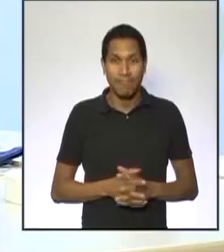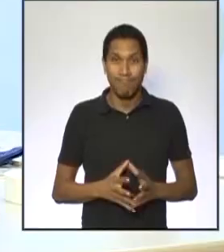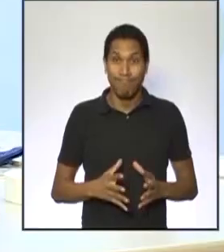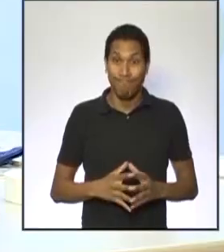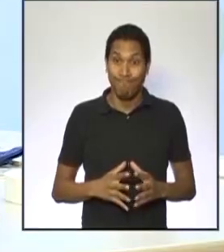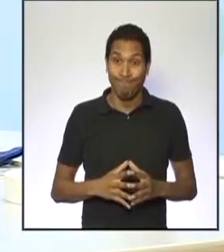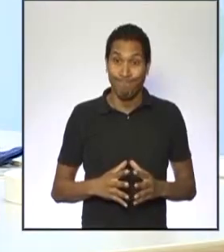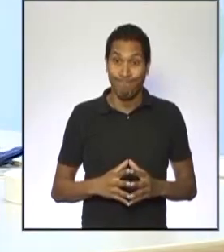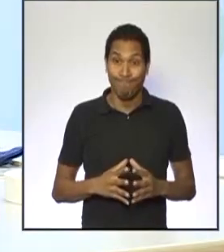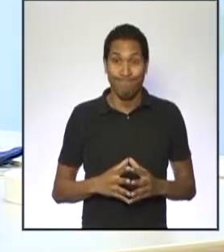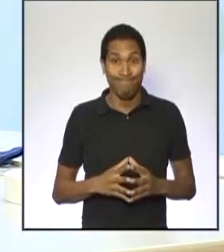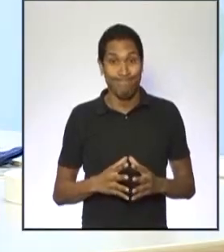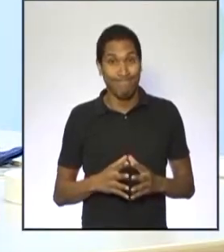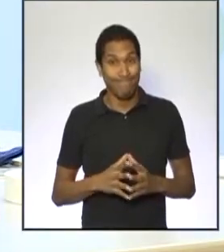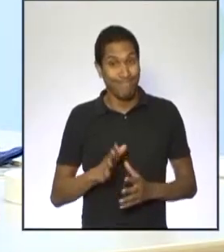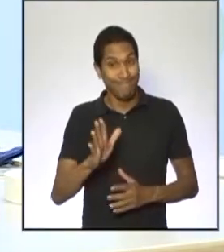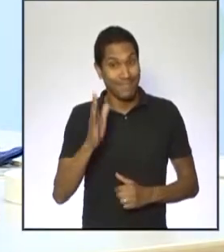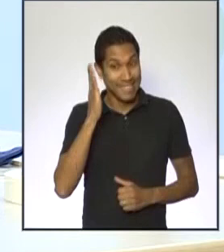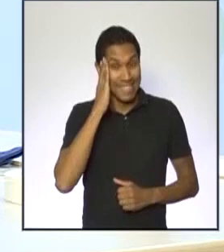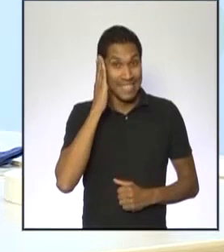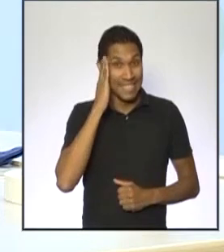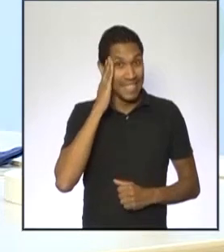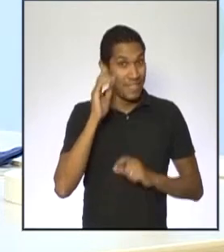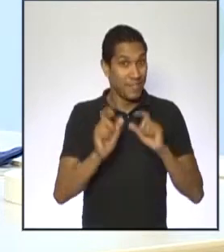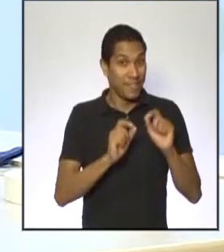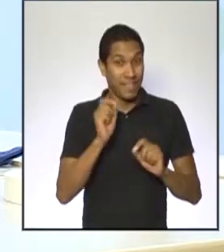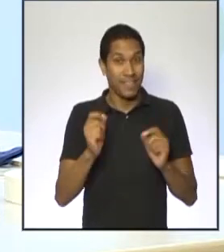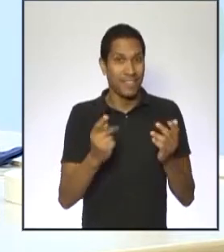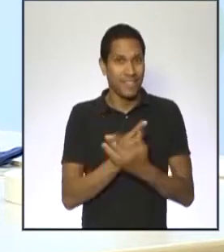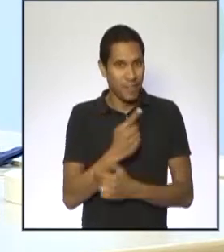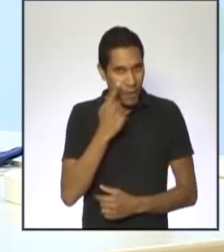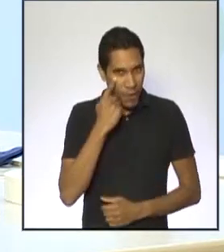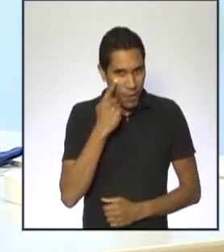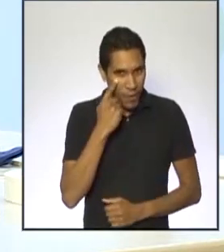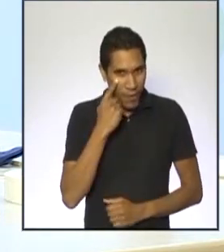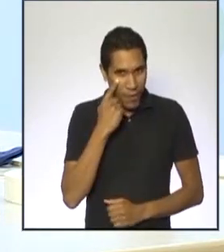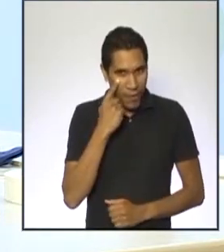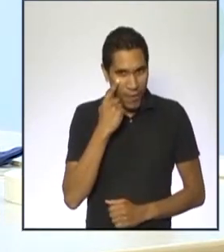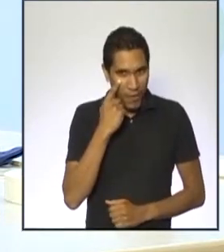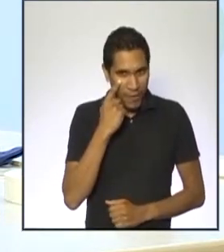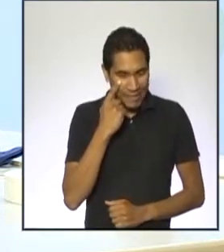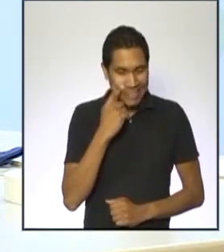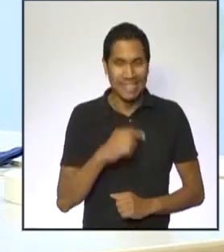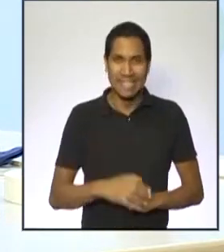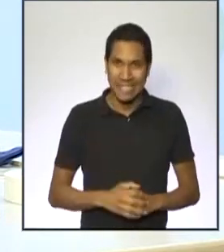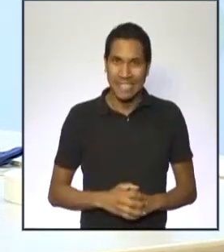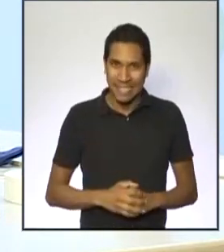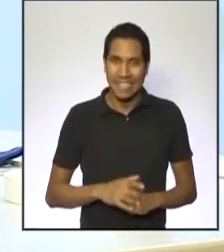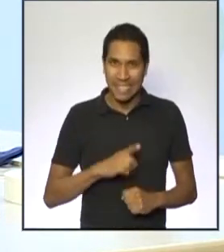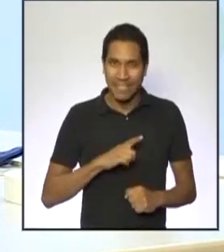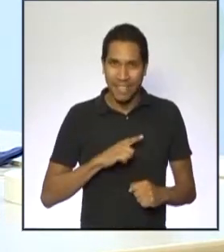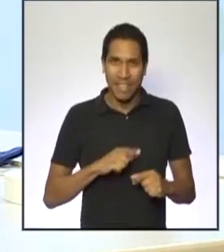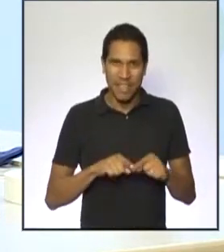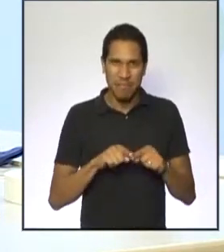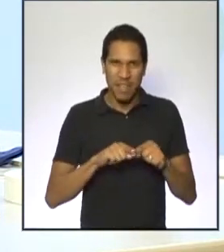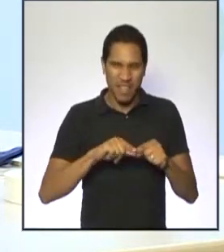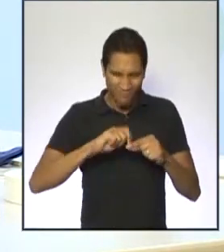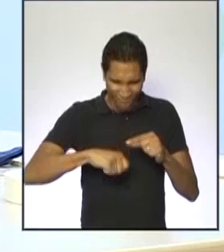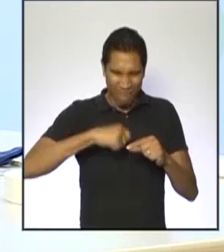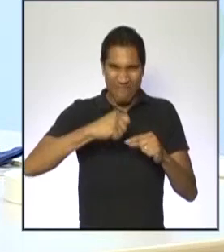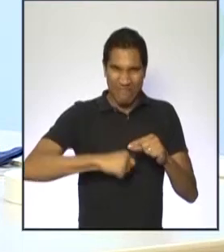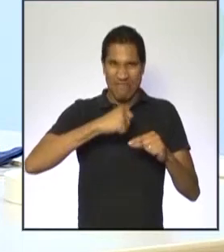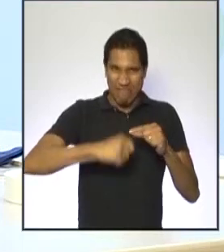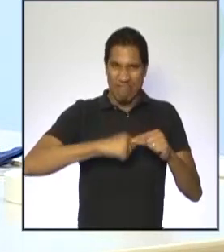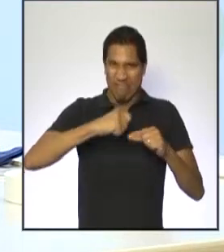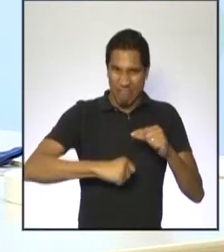Opa. Já sei o que descobri. Novamente, olha só. Nós prendemos demais.